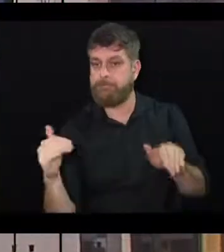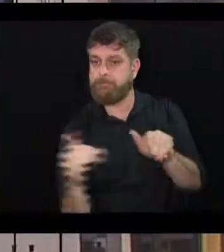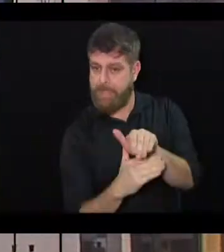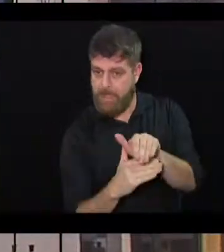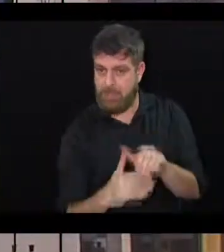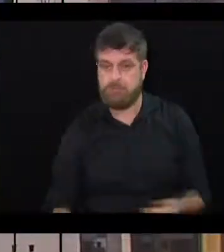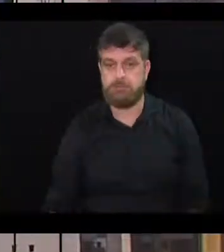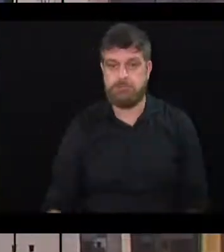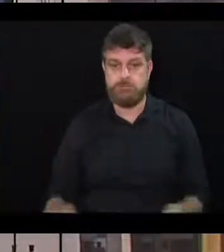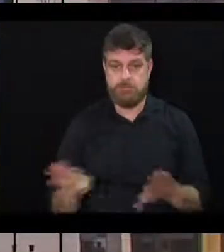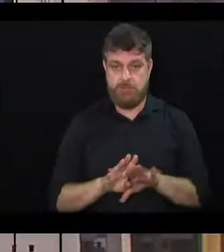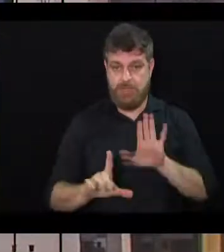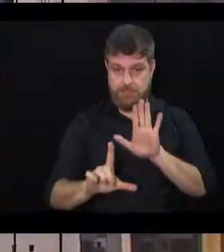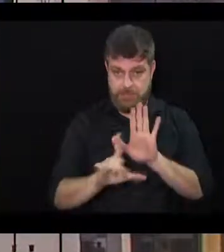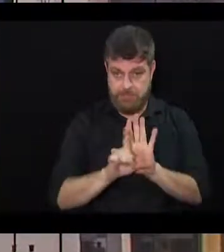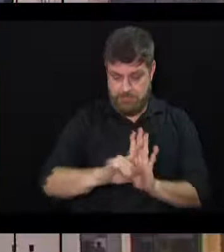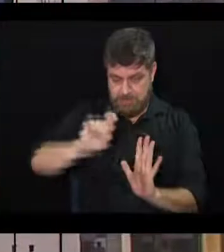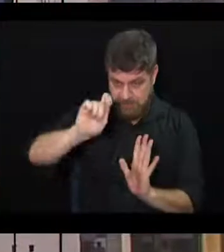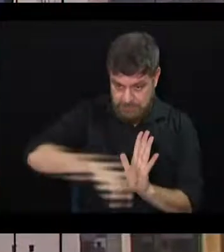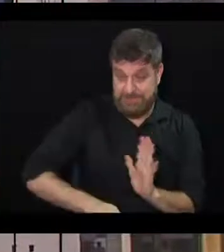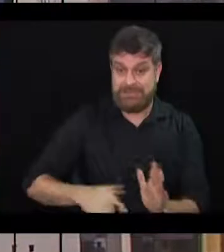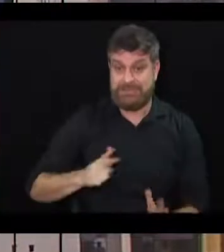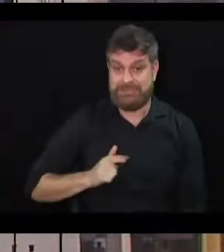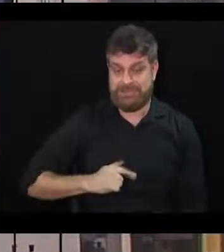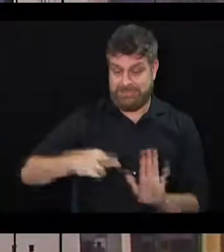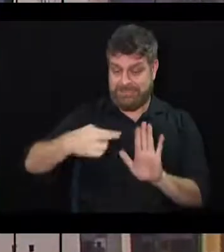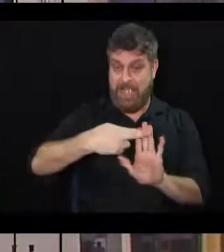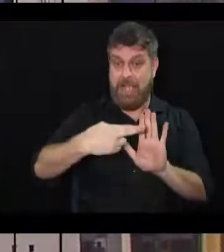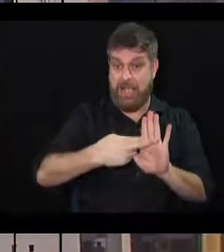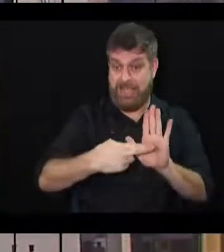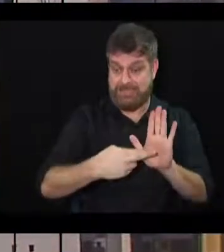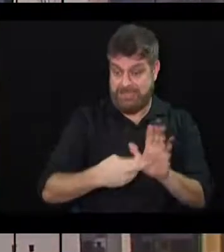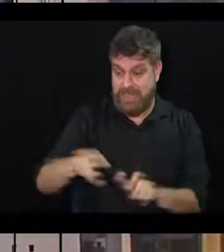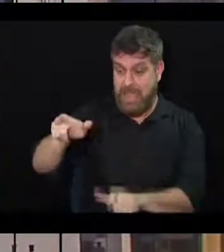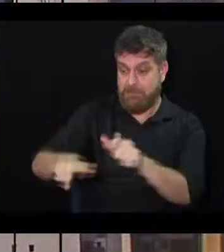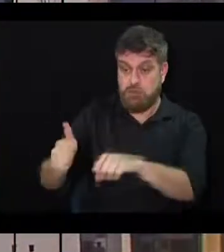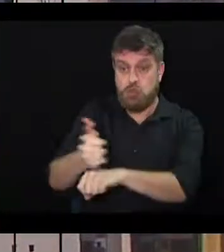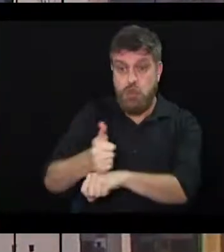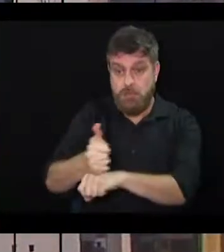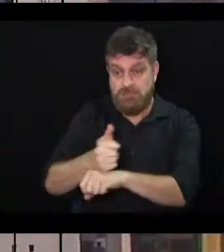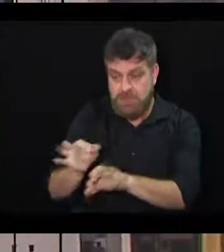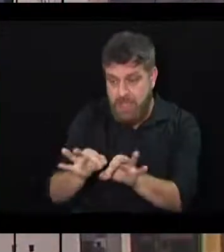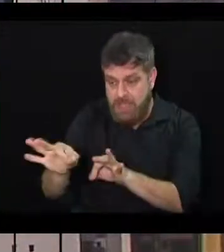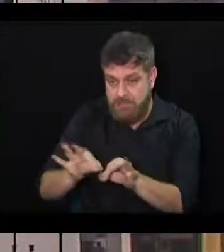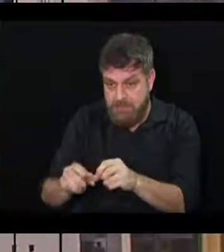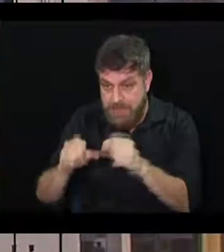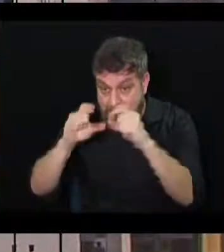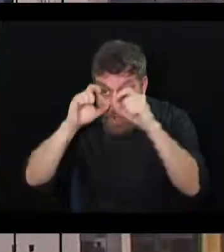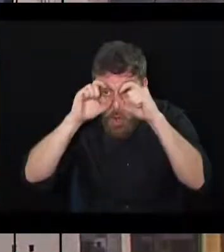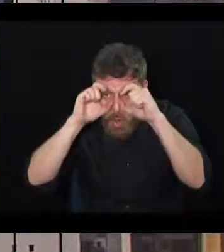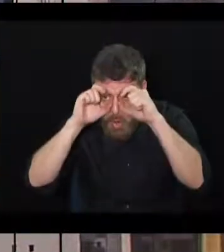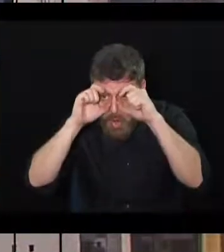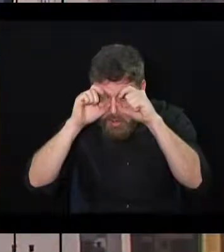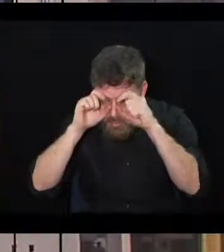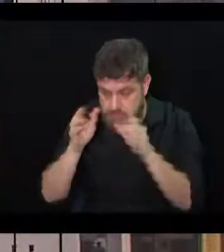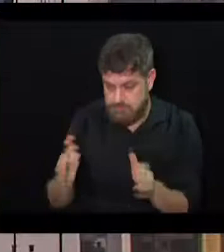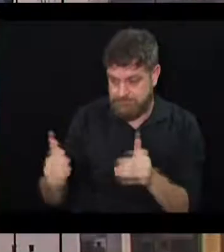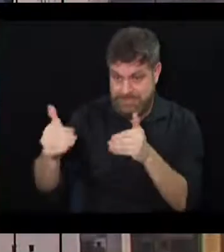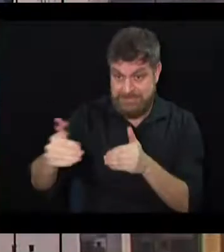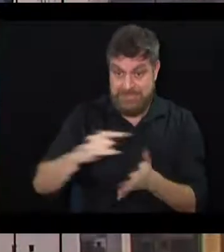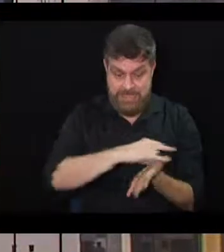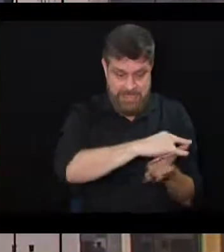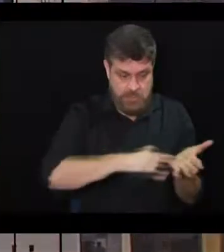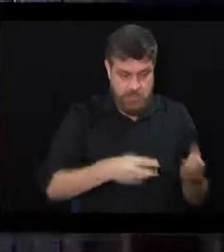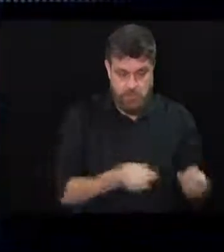Foi sancionada a lei que define as exigências para a concessão de alvará de uso para gabinetes optométricos em